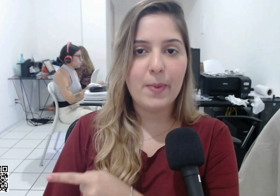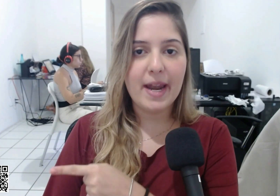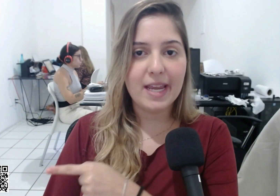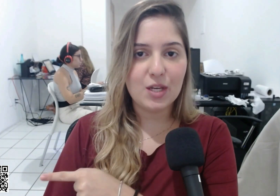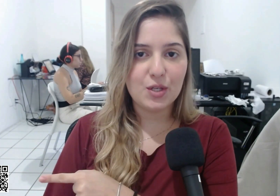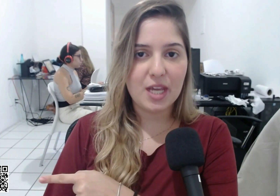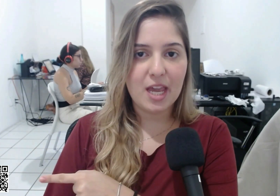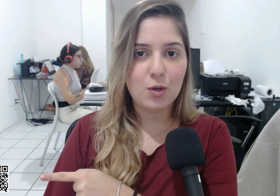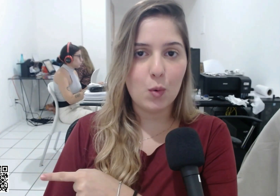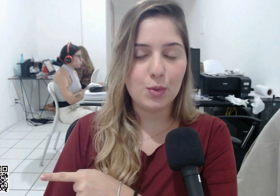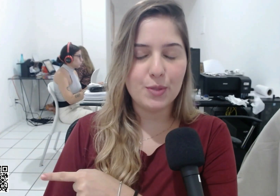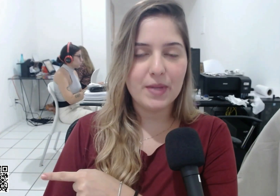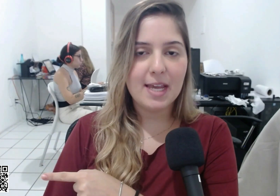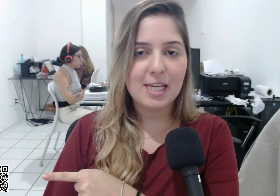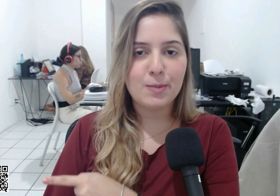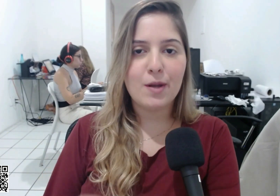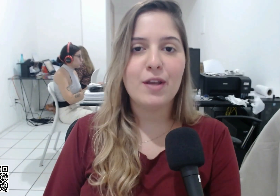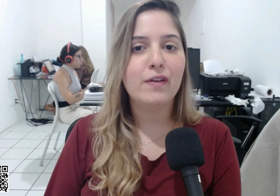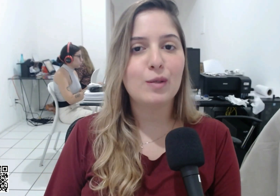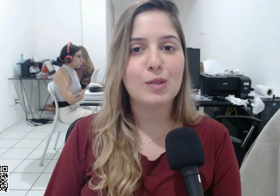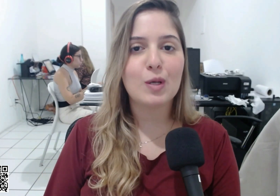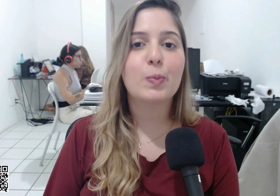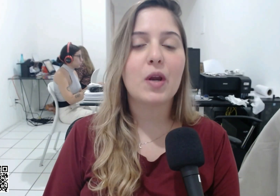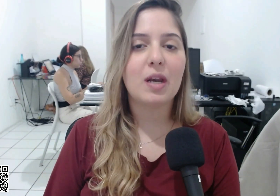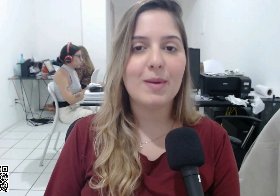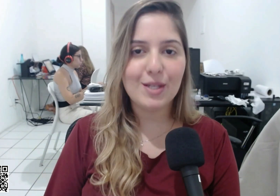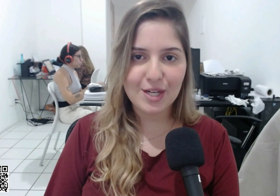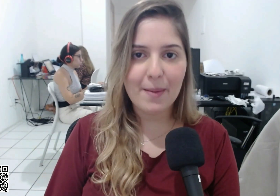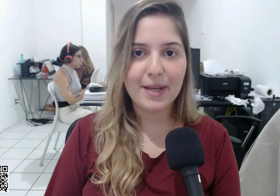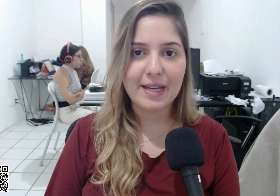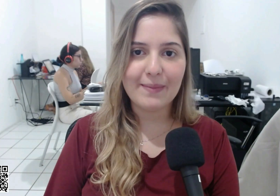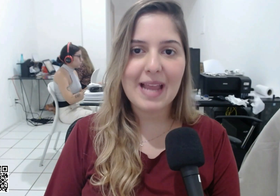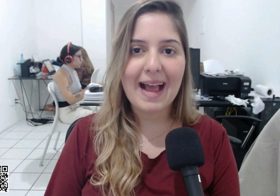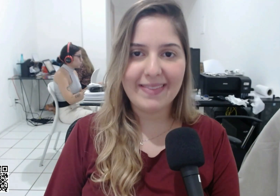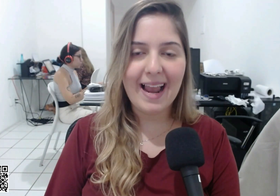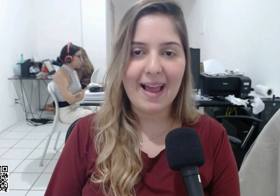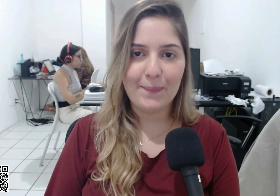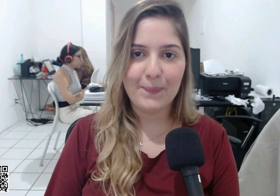vocês para este QR Code. Espero revê-los no nosso programa de amanhã. Até lá!